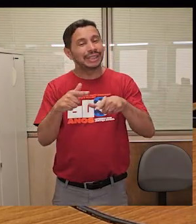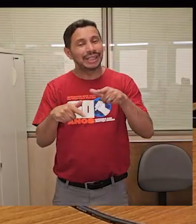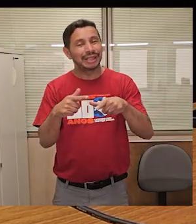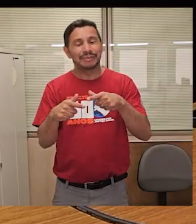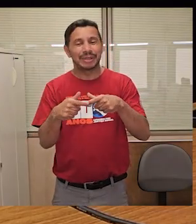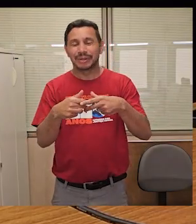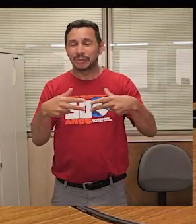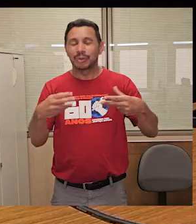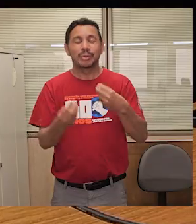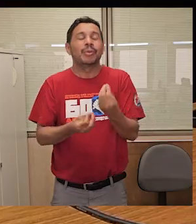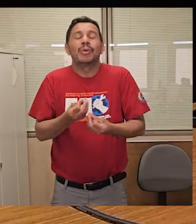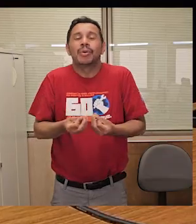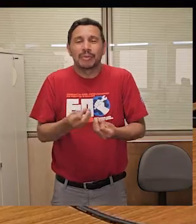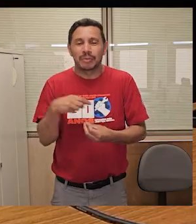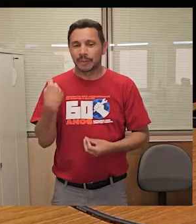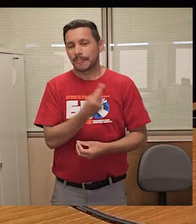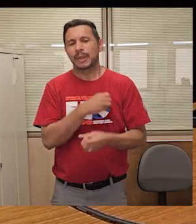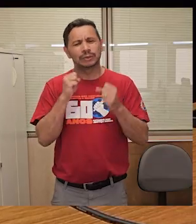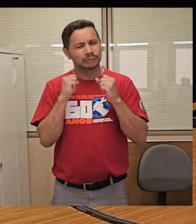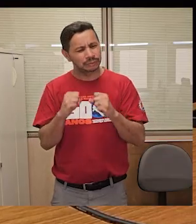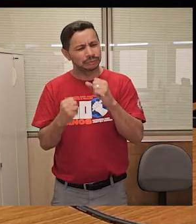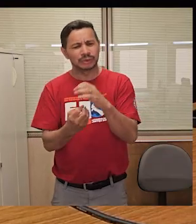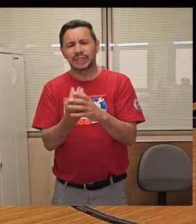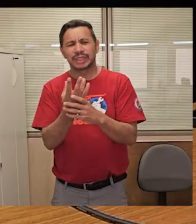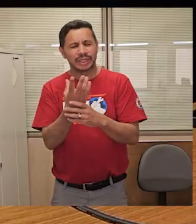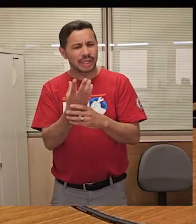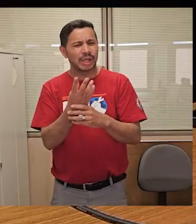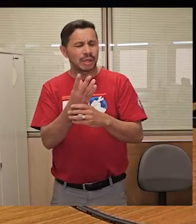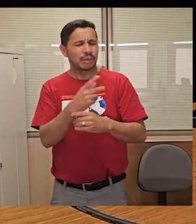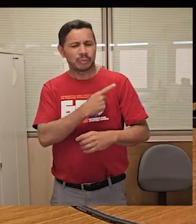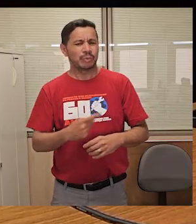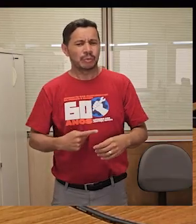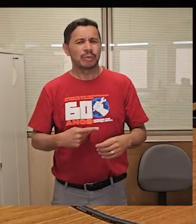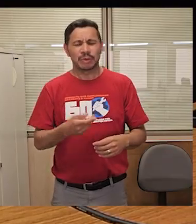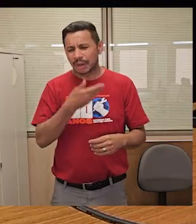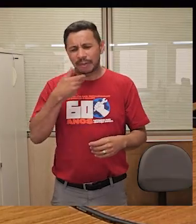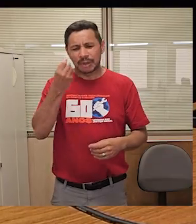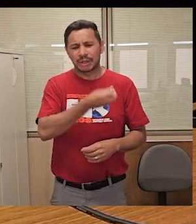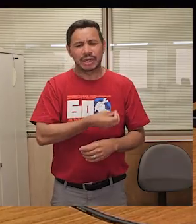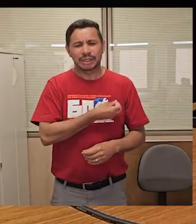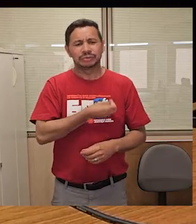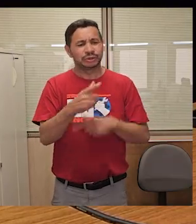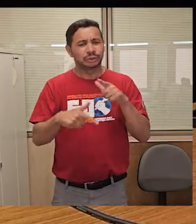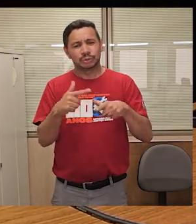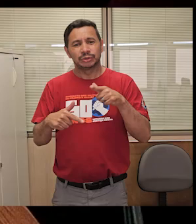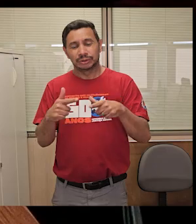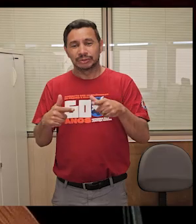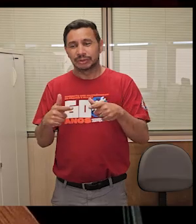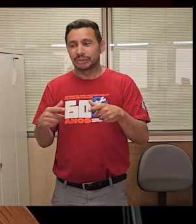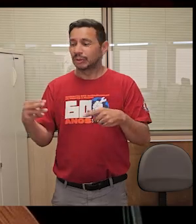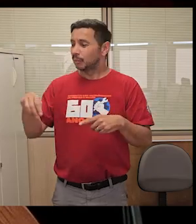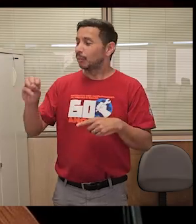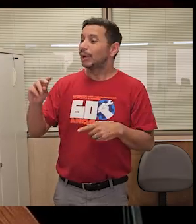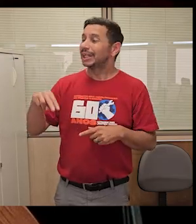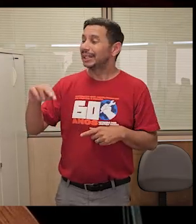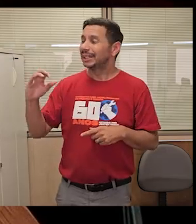e como que a gente pode criar políticas públicas para melhorar a vida dos trabalhadores. Prazer em tê-la aqui,